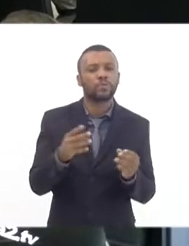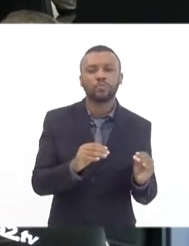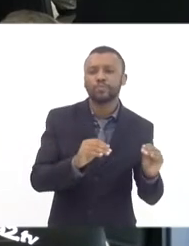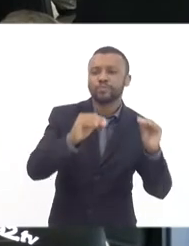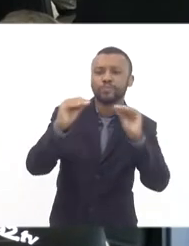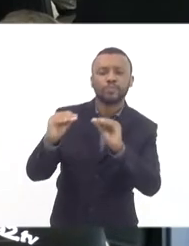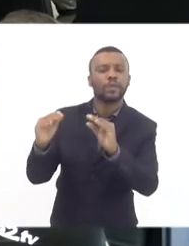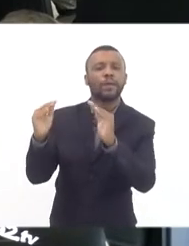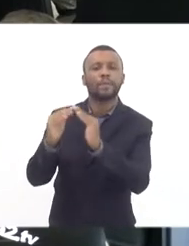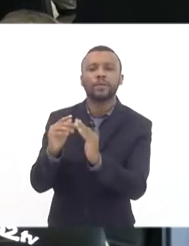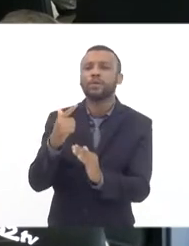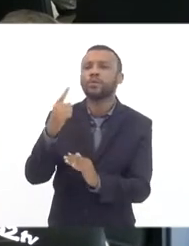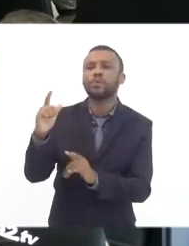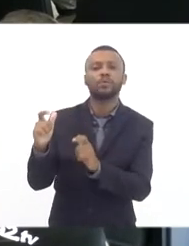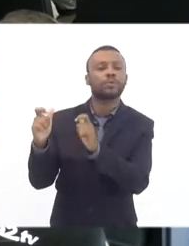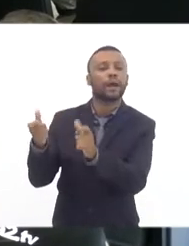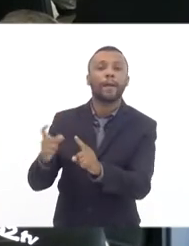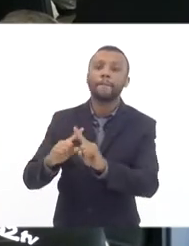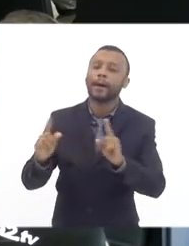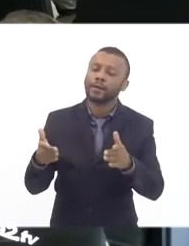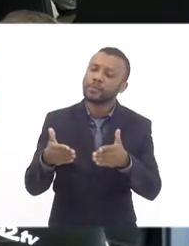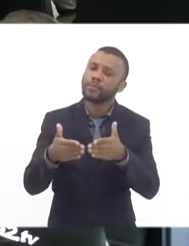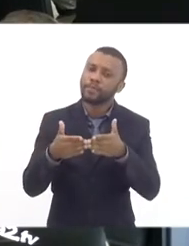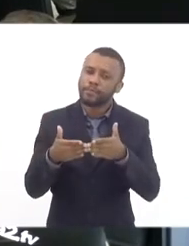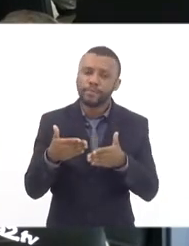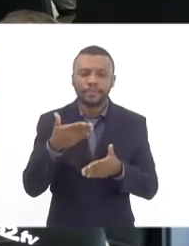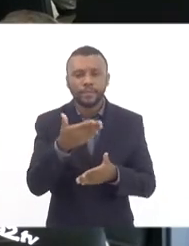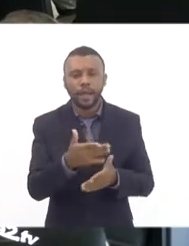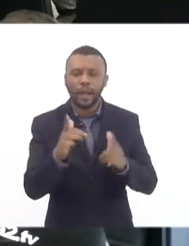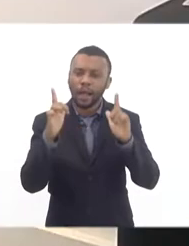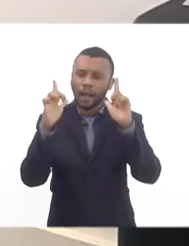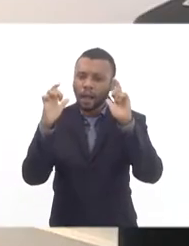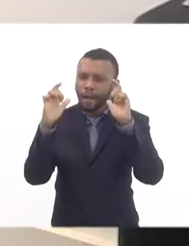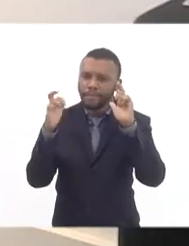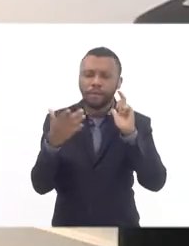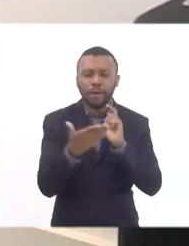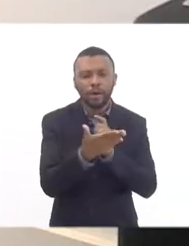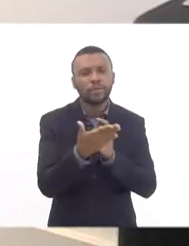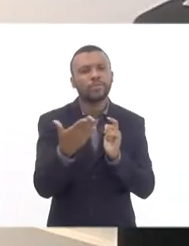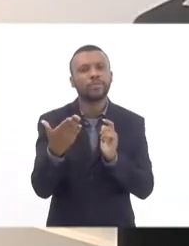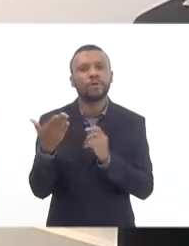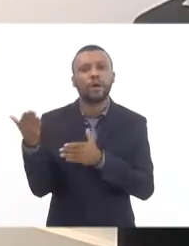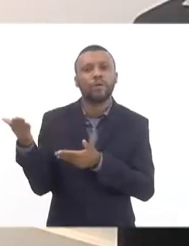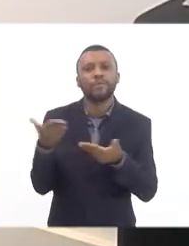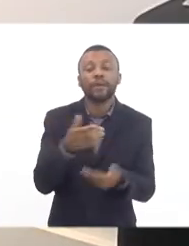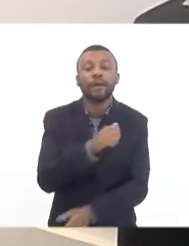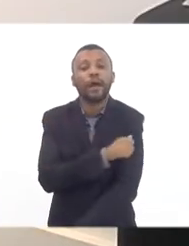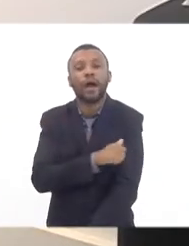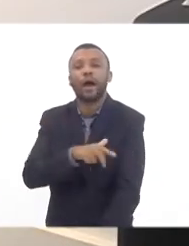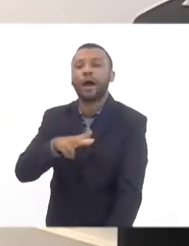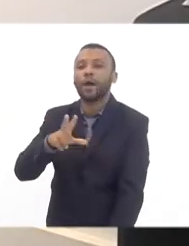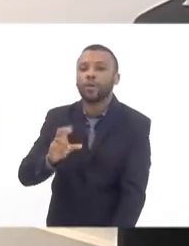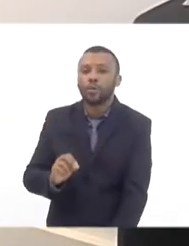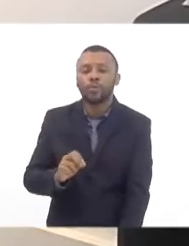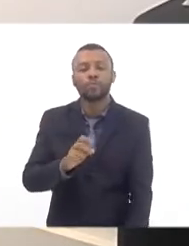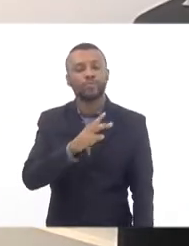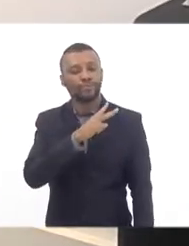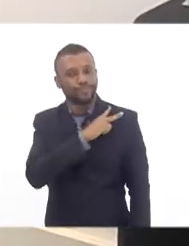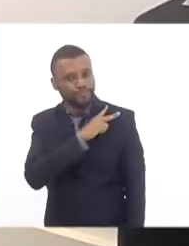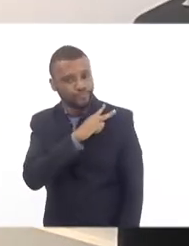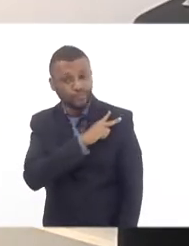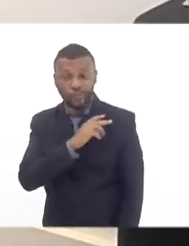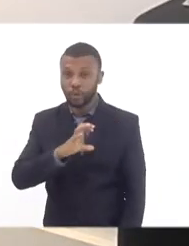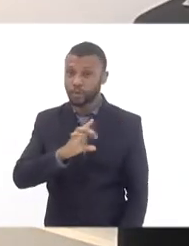lado. Mas, por favor, está aí a foto, né? Eu levei alunos de ensino médio, eu coordenei escola de